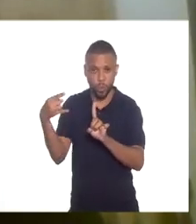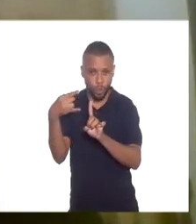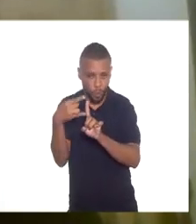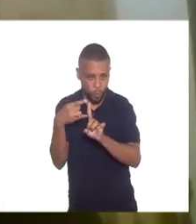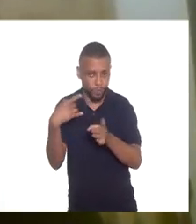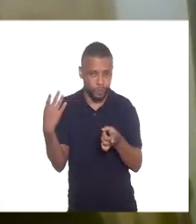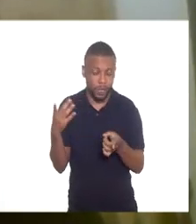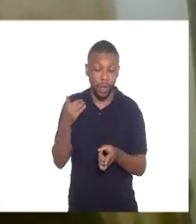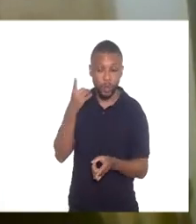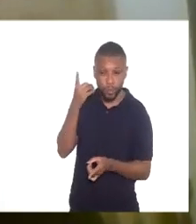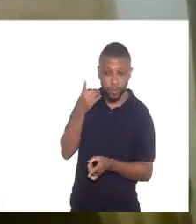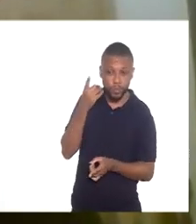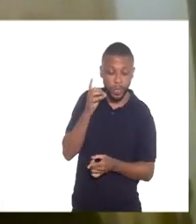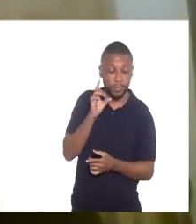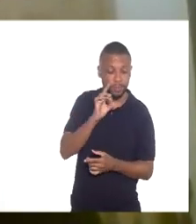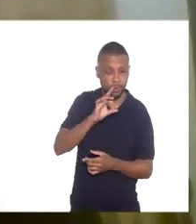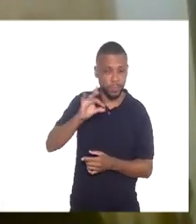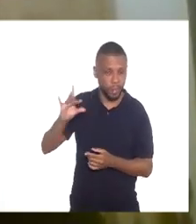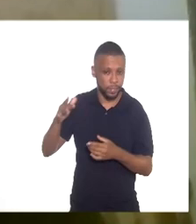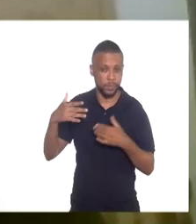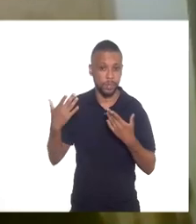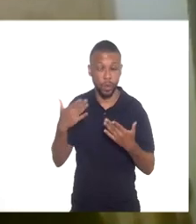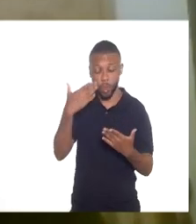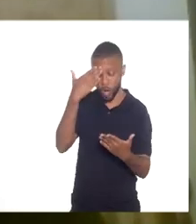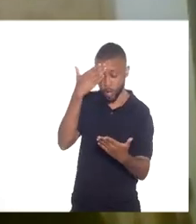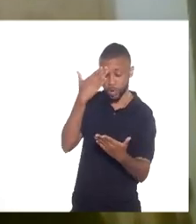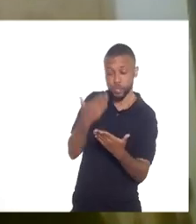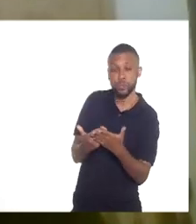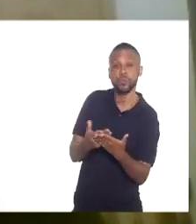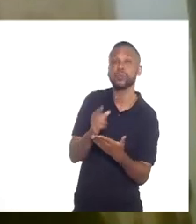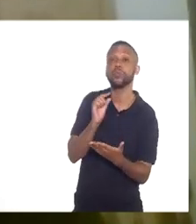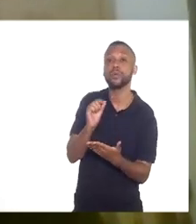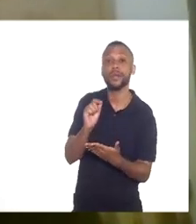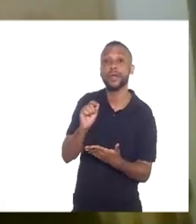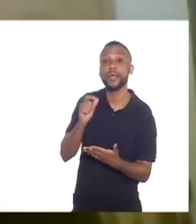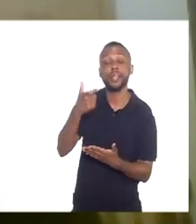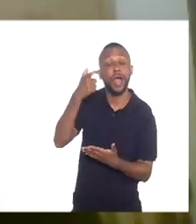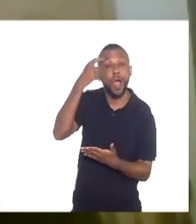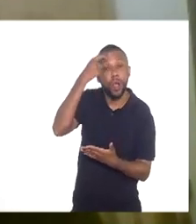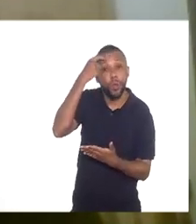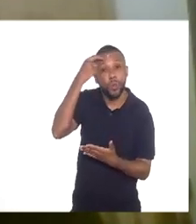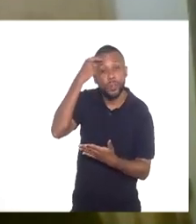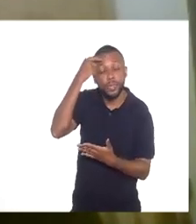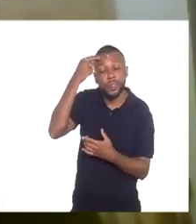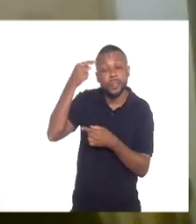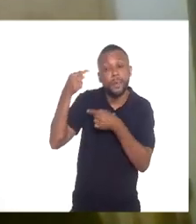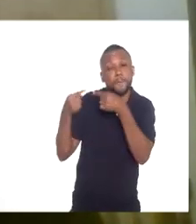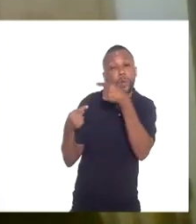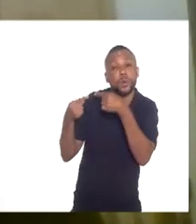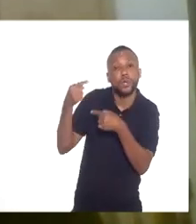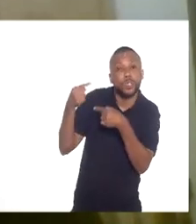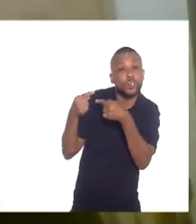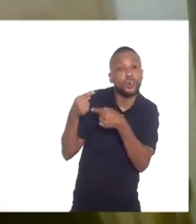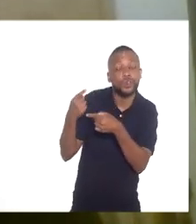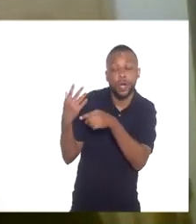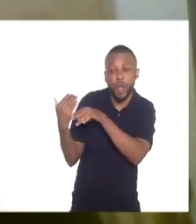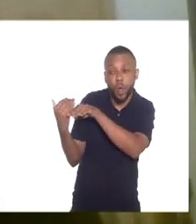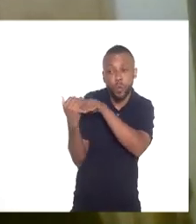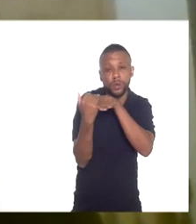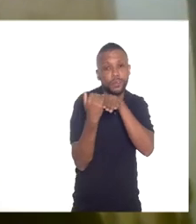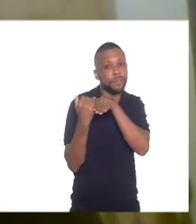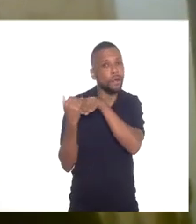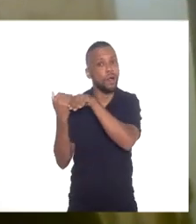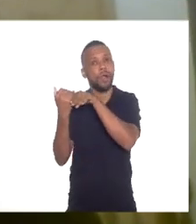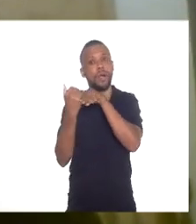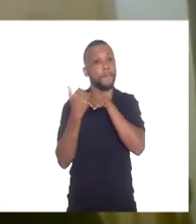que eu acredito que a consciência política uniforme do Estado